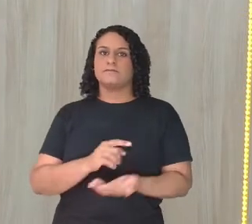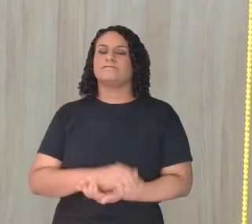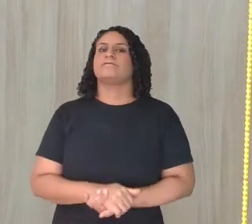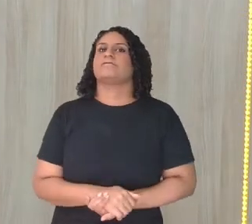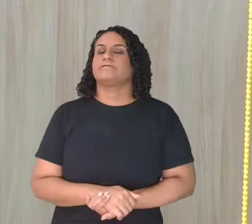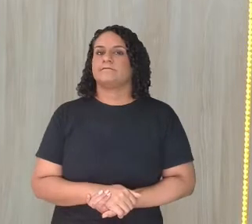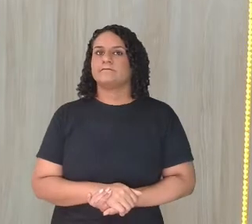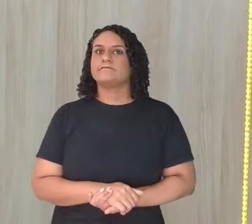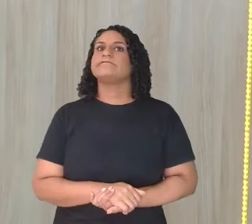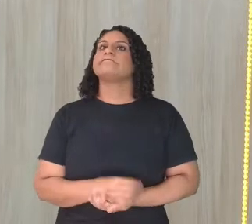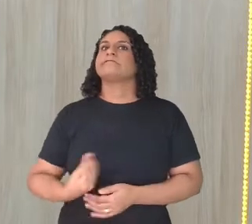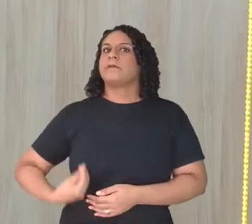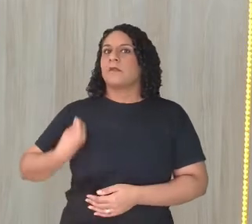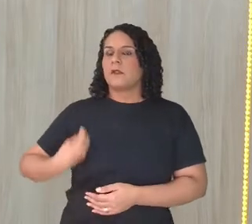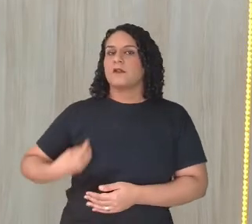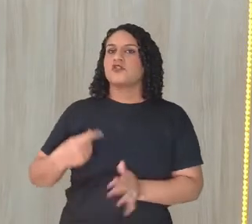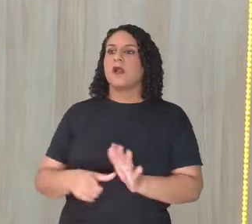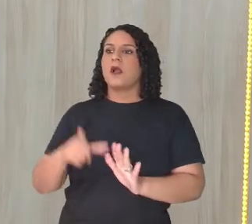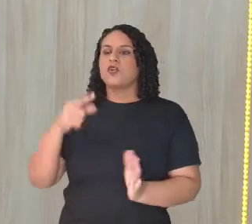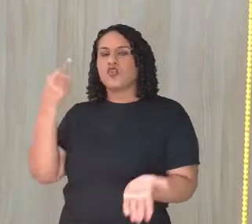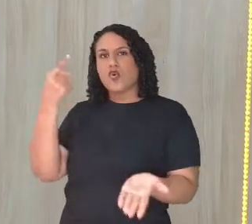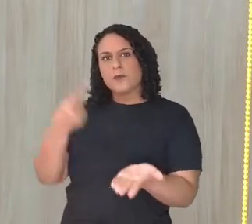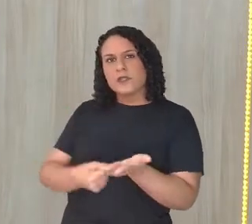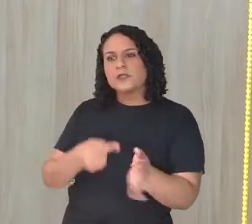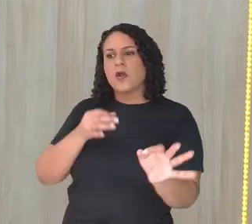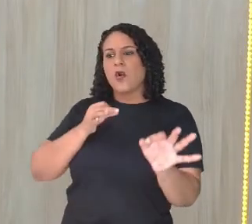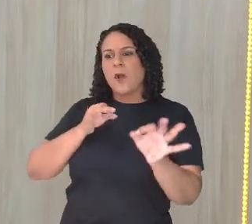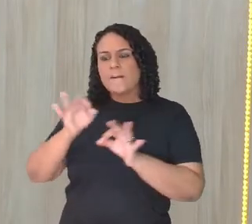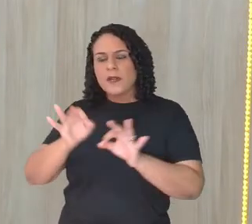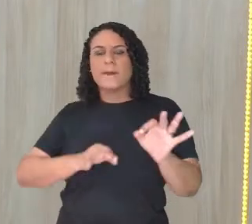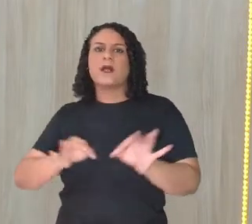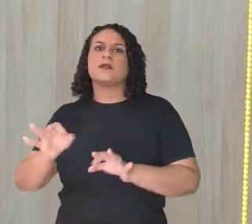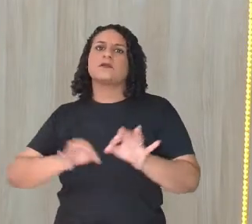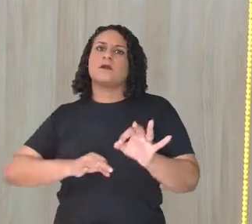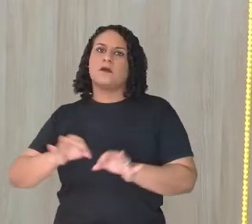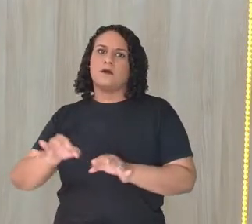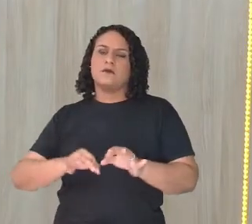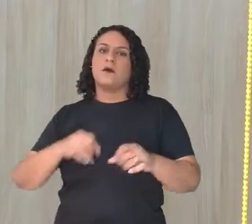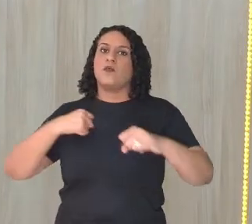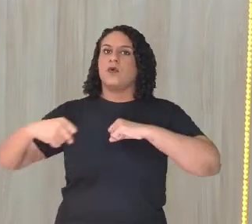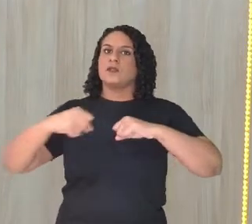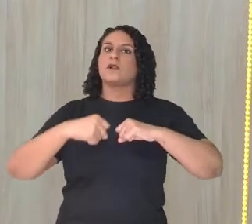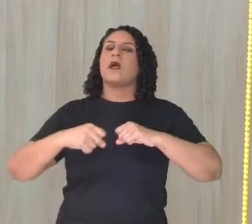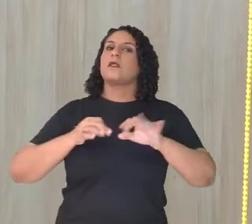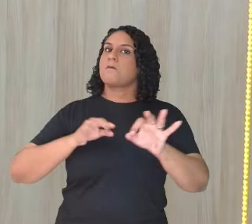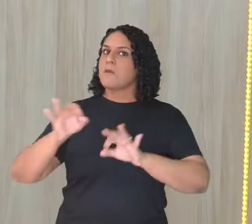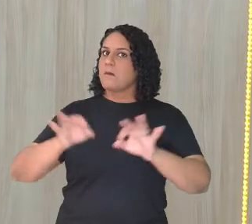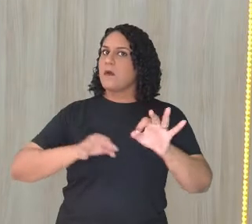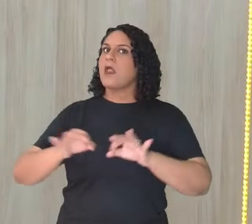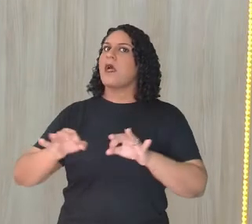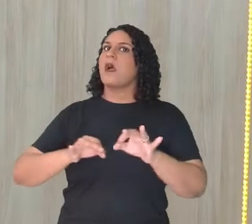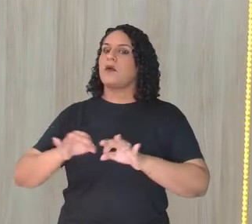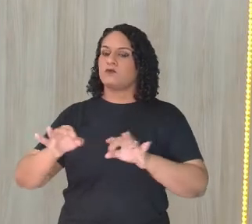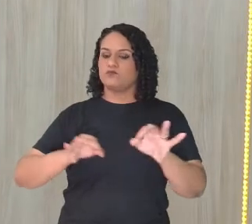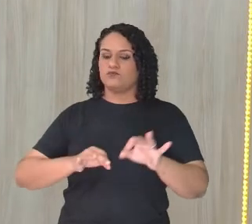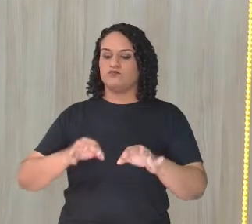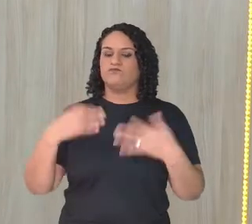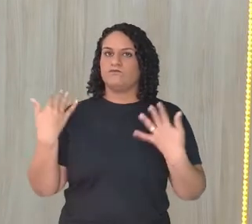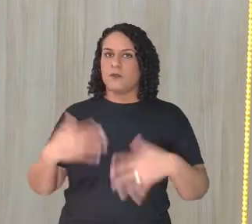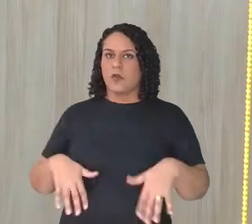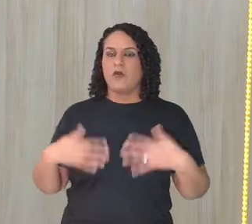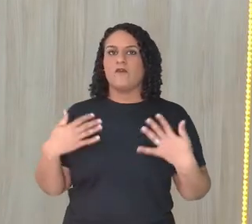Não. Existe uma preparação. O debate é algo muito bem preparado.